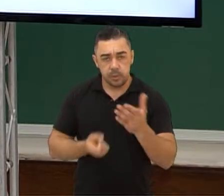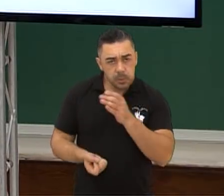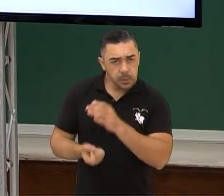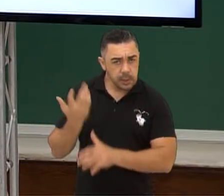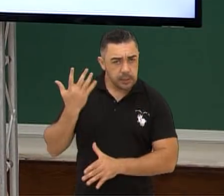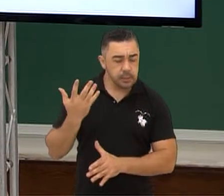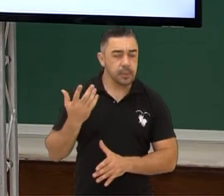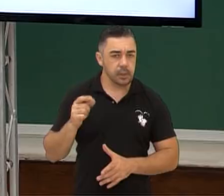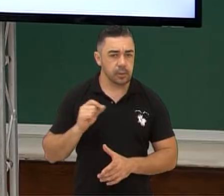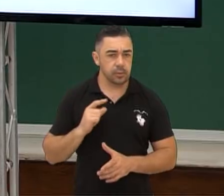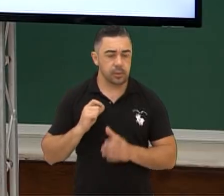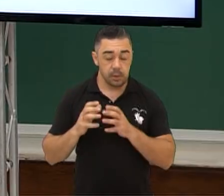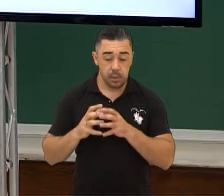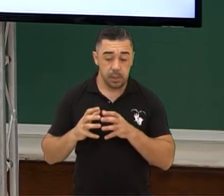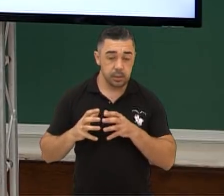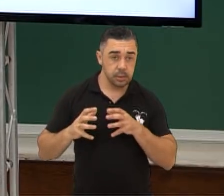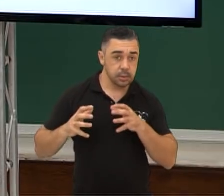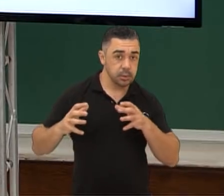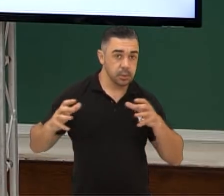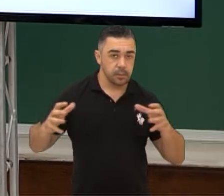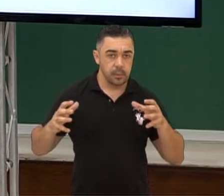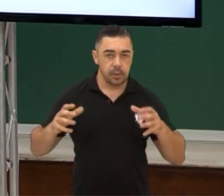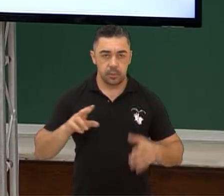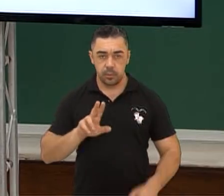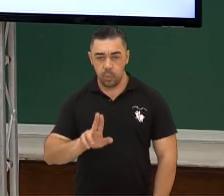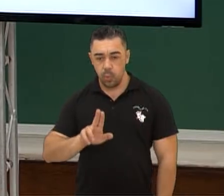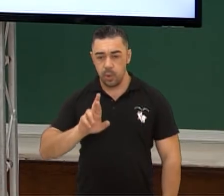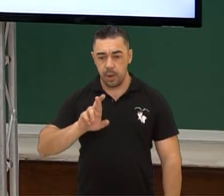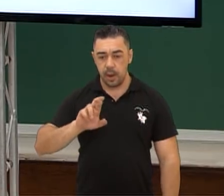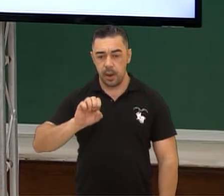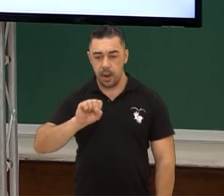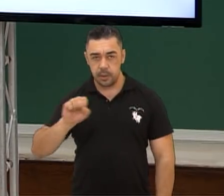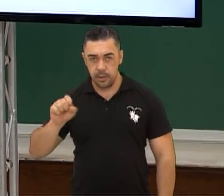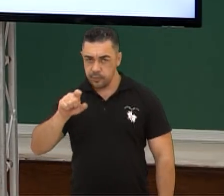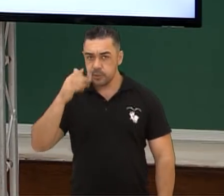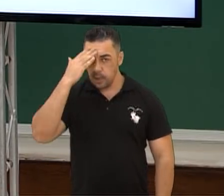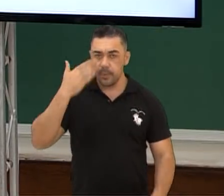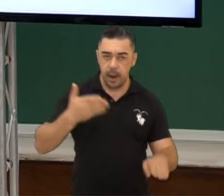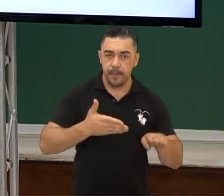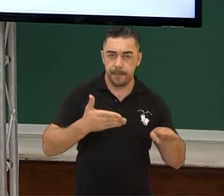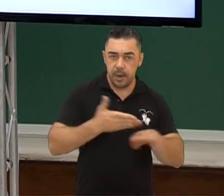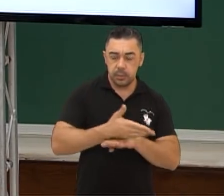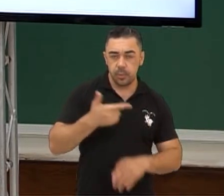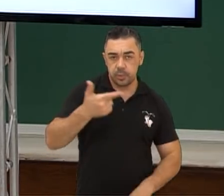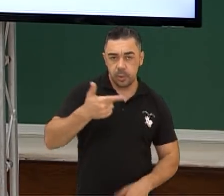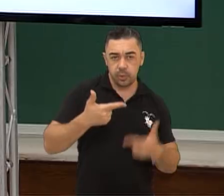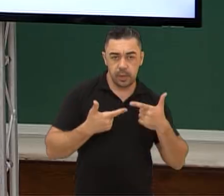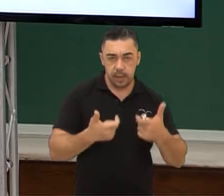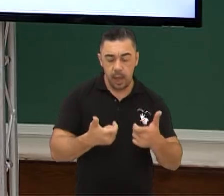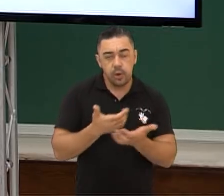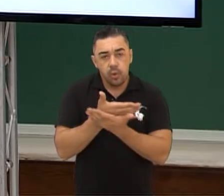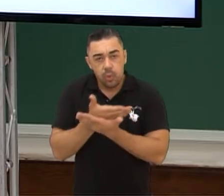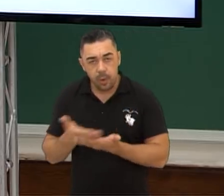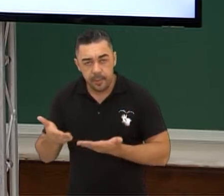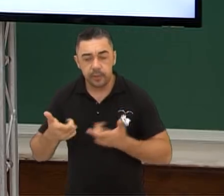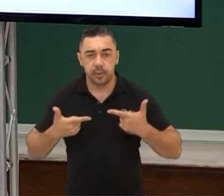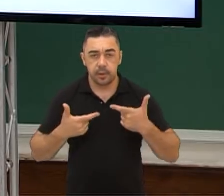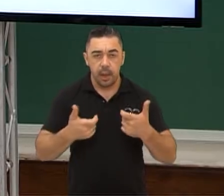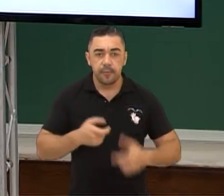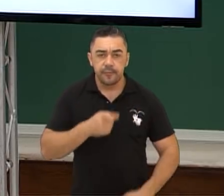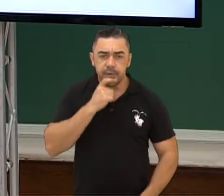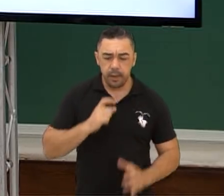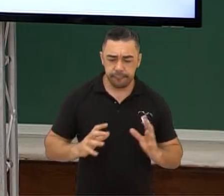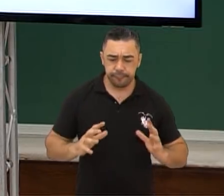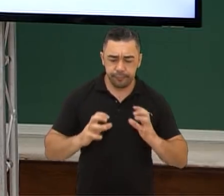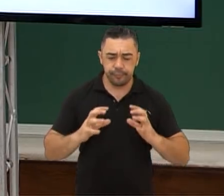crescimento, inclusive você lembra da participação da União Soviética na Segunda Guerra Mundial e o início da Guerra Fria. Aliás, a